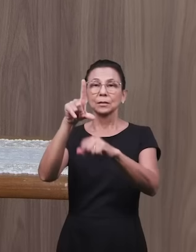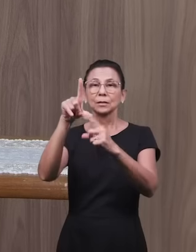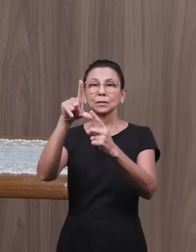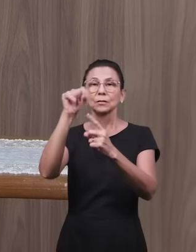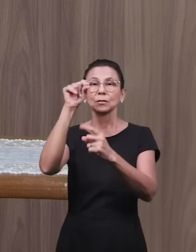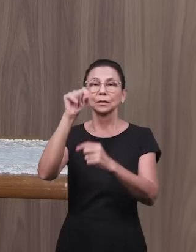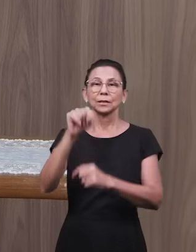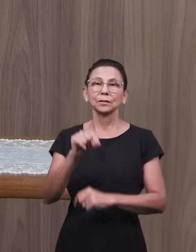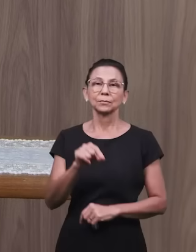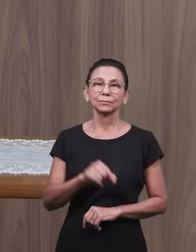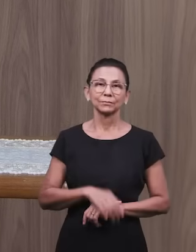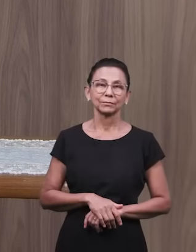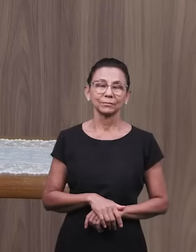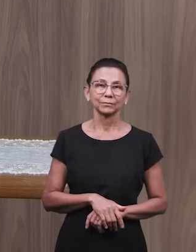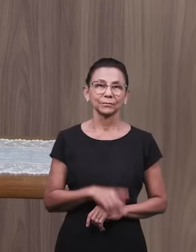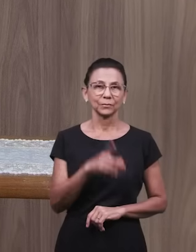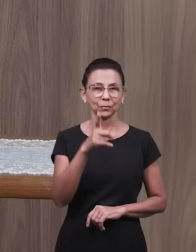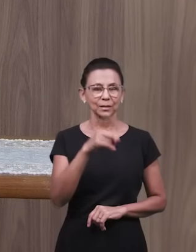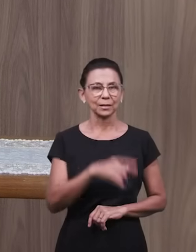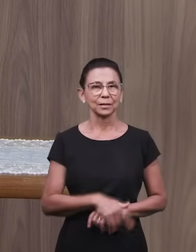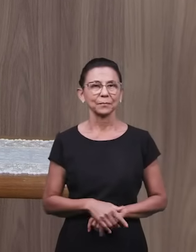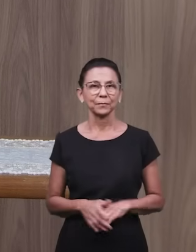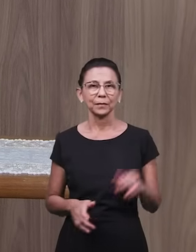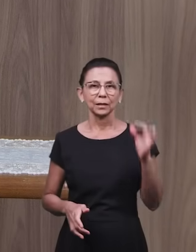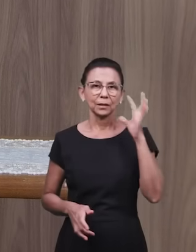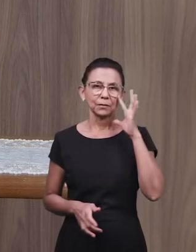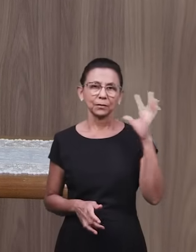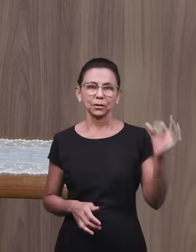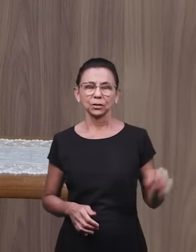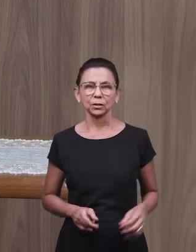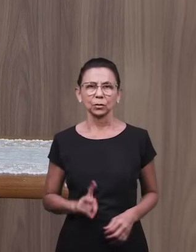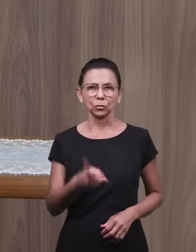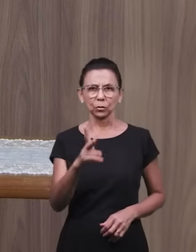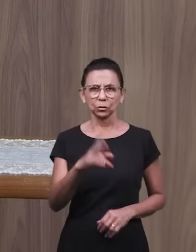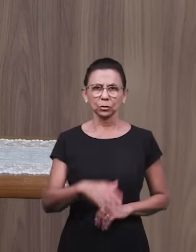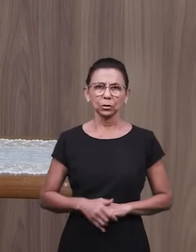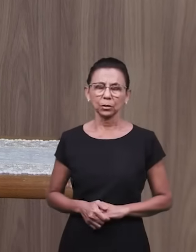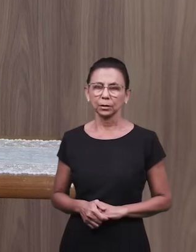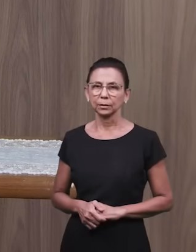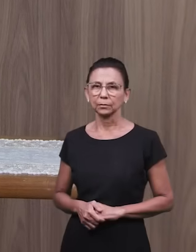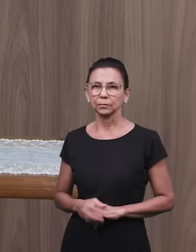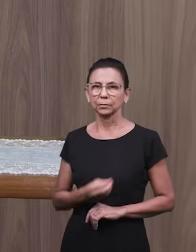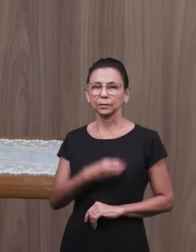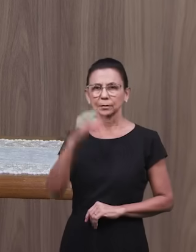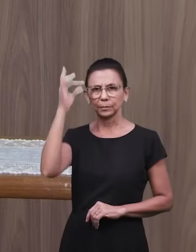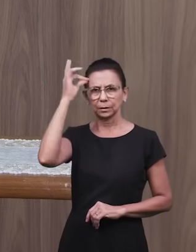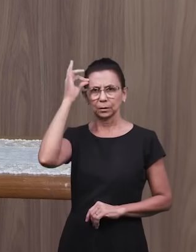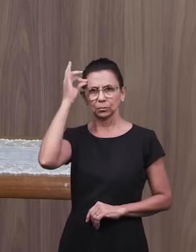para esse dia. Vigie, mantenha a sua vida em ativa vigilância,